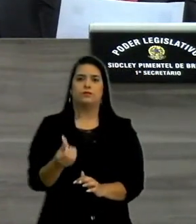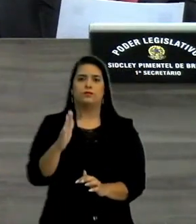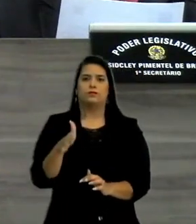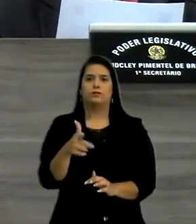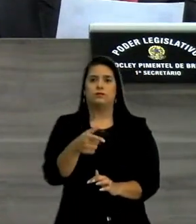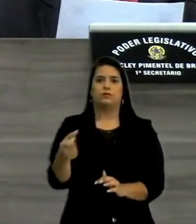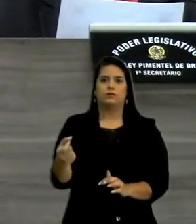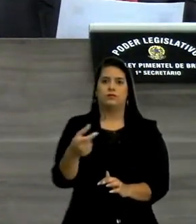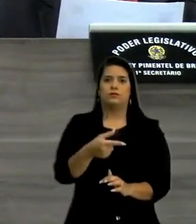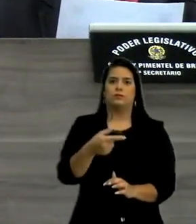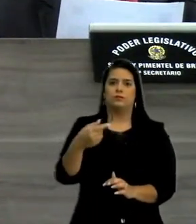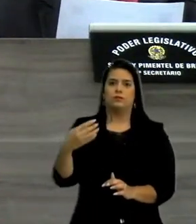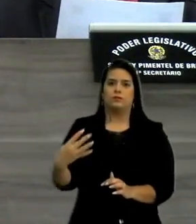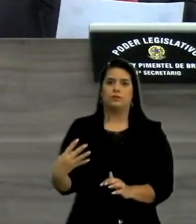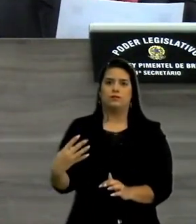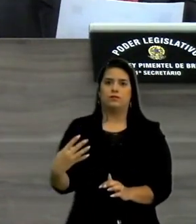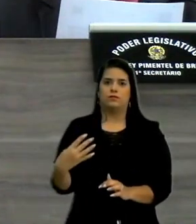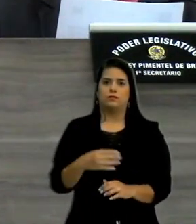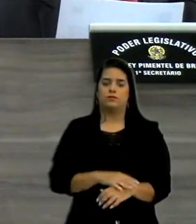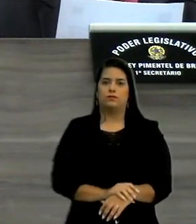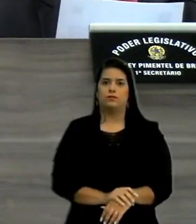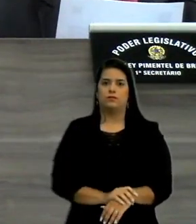956/2024, de Bárbara